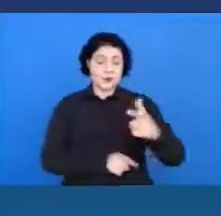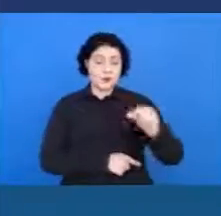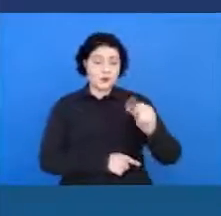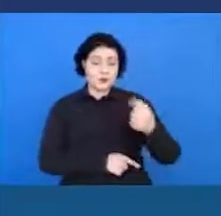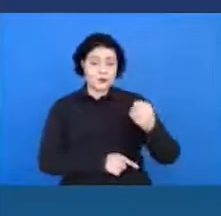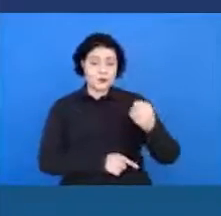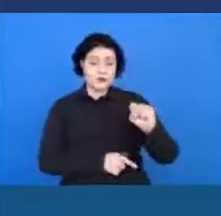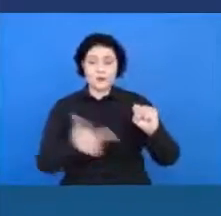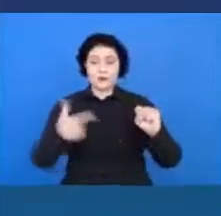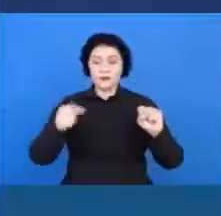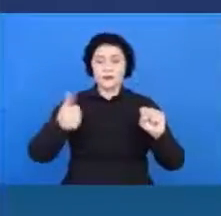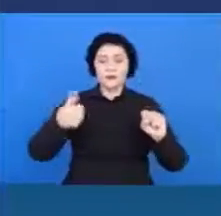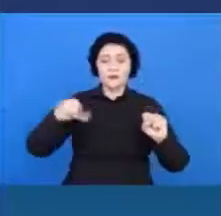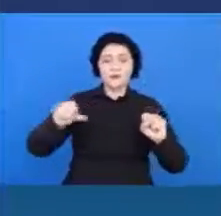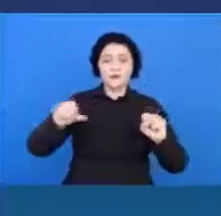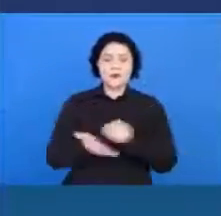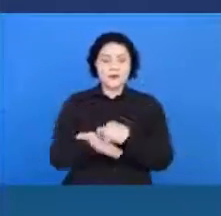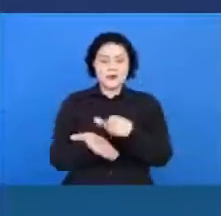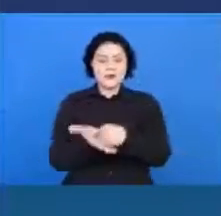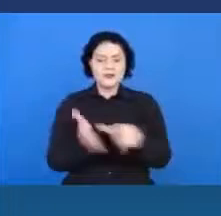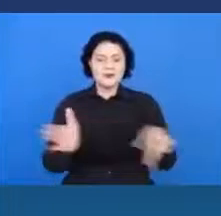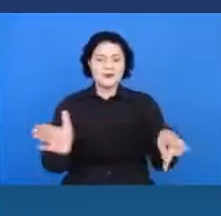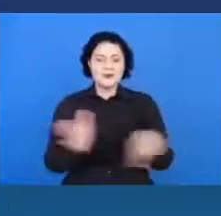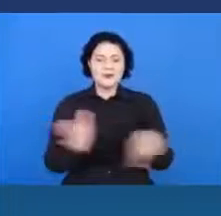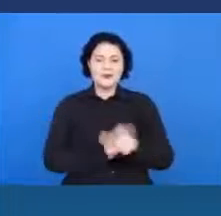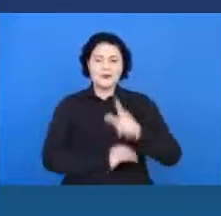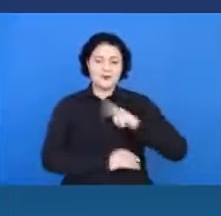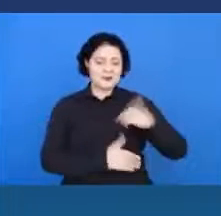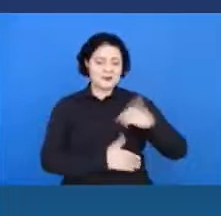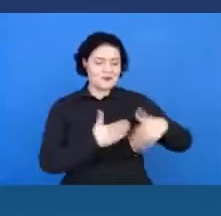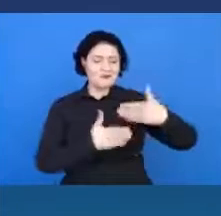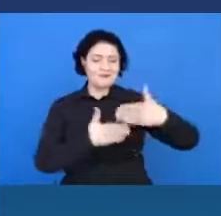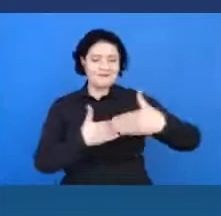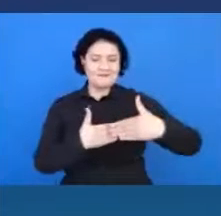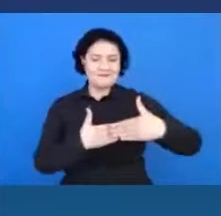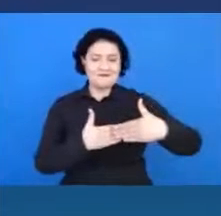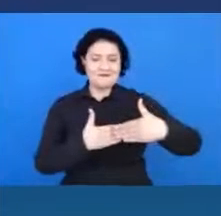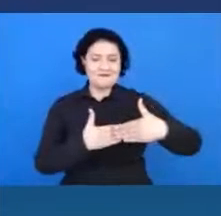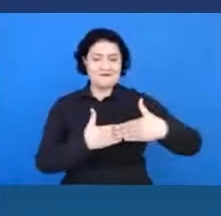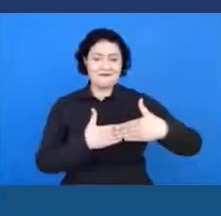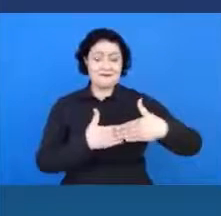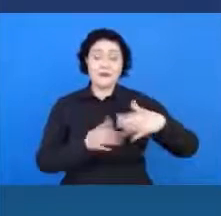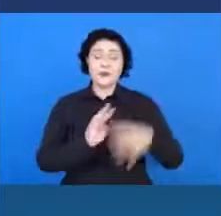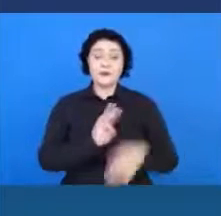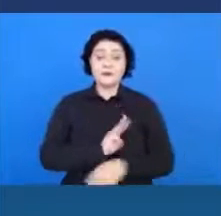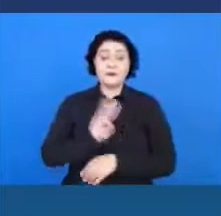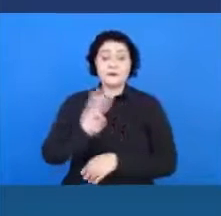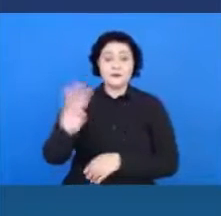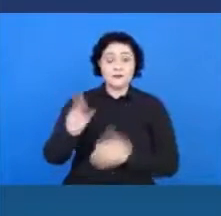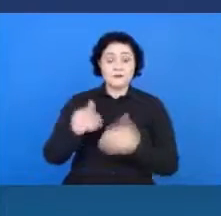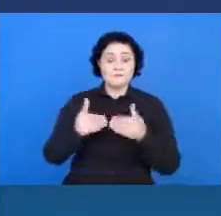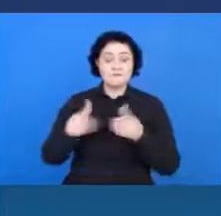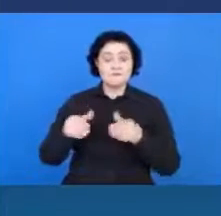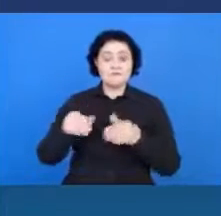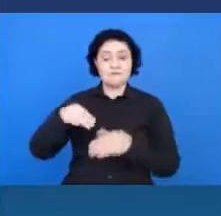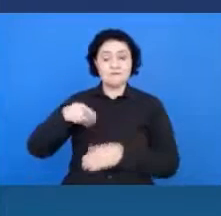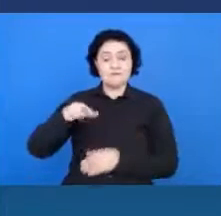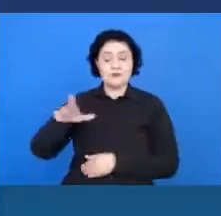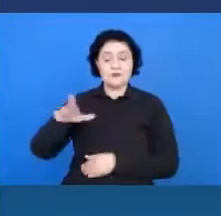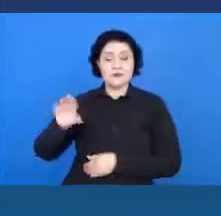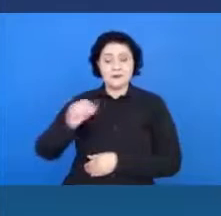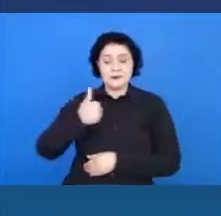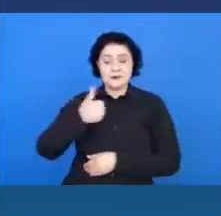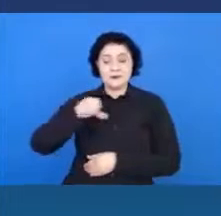foram produzidas agendas para os anos subsequentes o site no ar desde março de